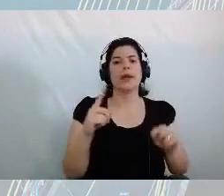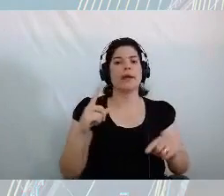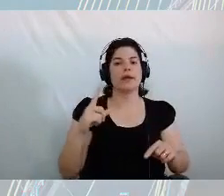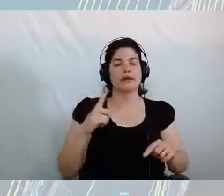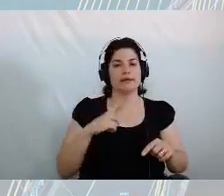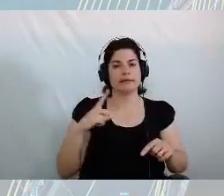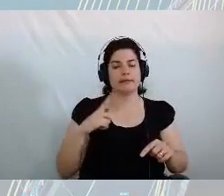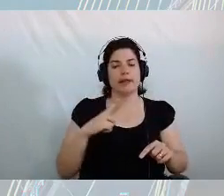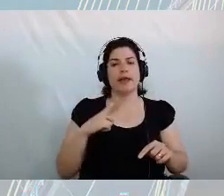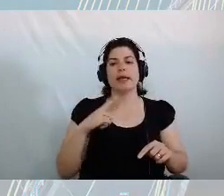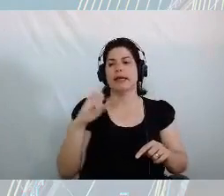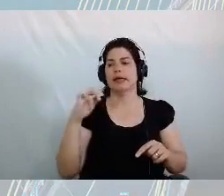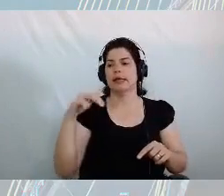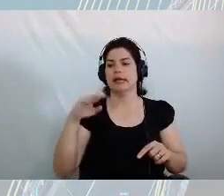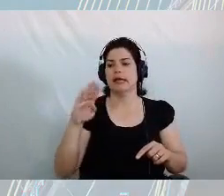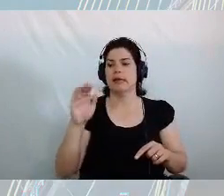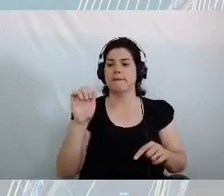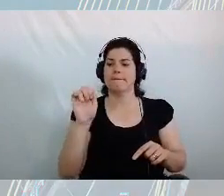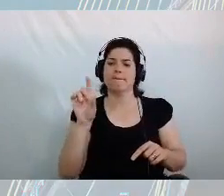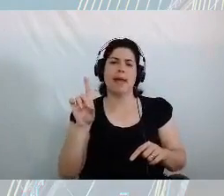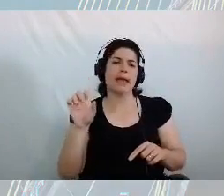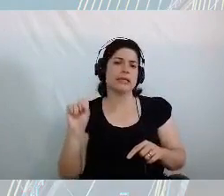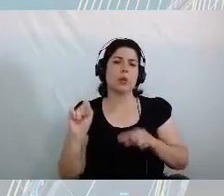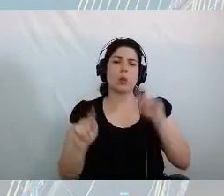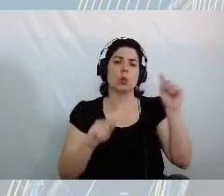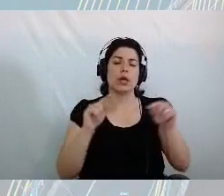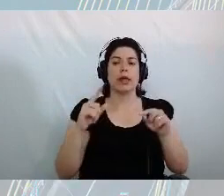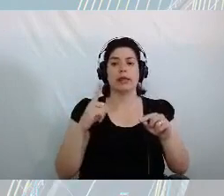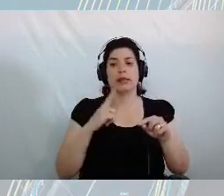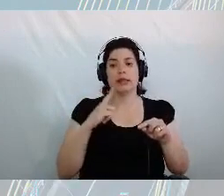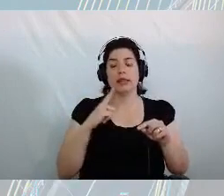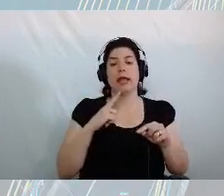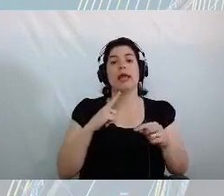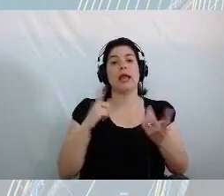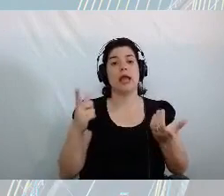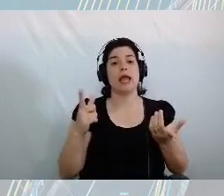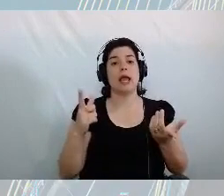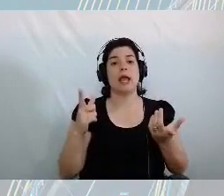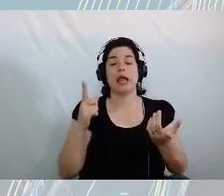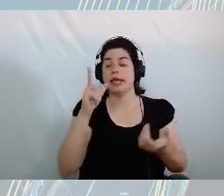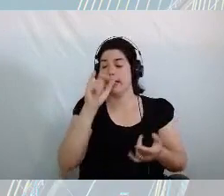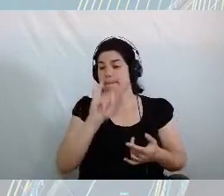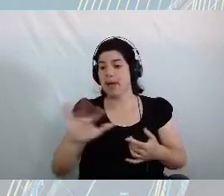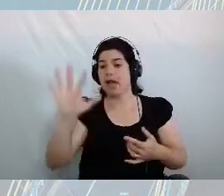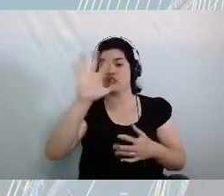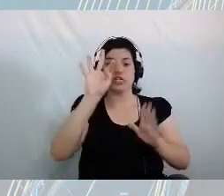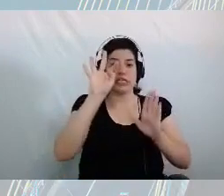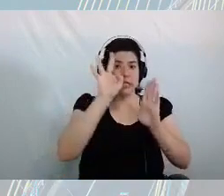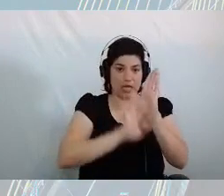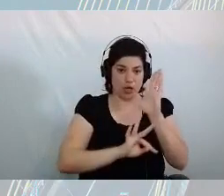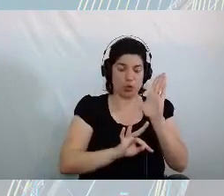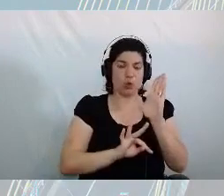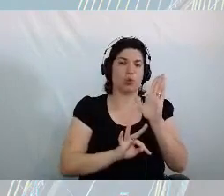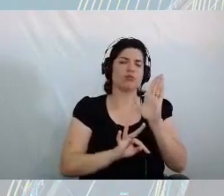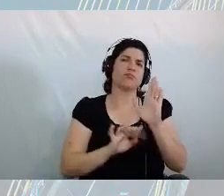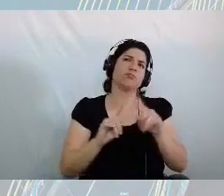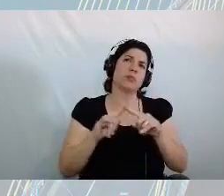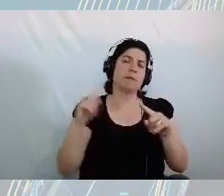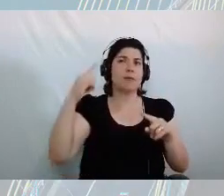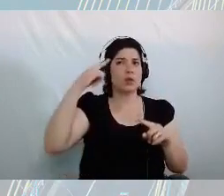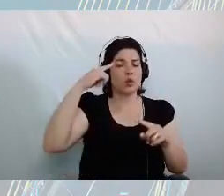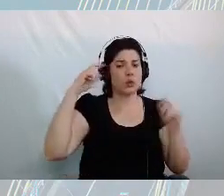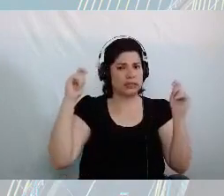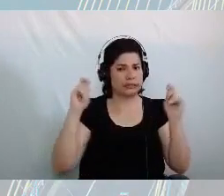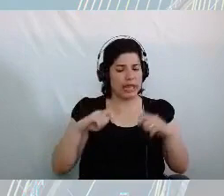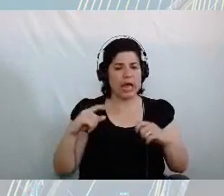maioria das aplicações elas geram embeddings sobre domínios de imagem e domínios de texto. Mas a gente pensou, será que a gente não pode gerar os embeddings